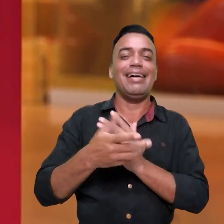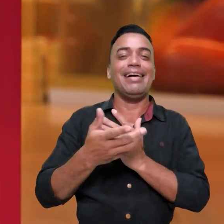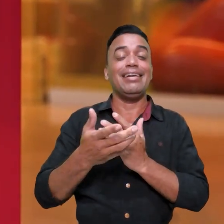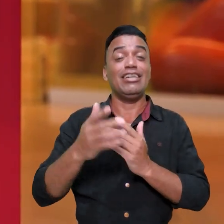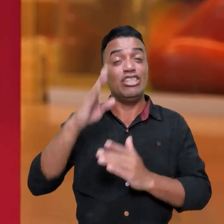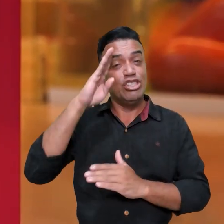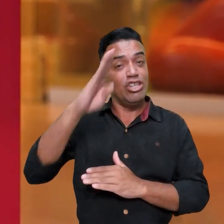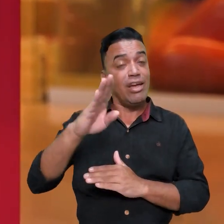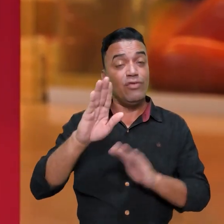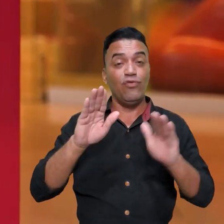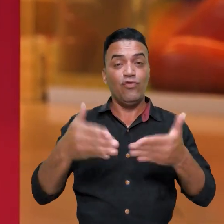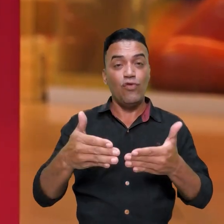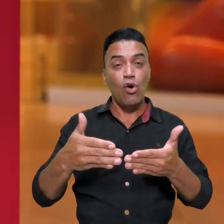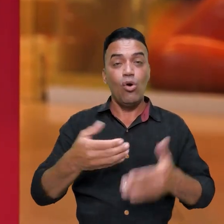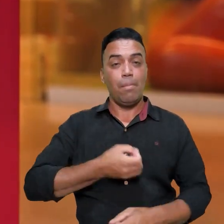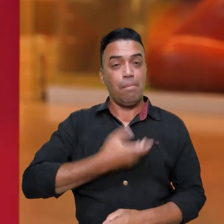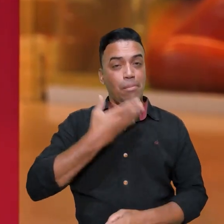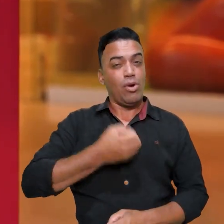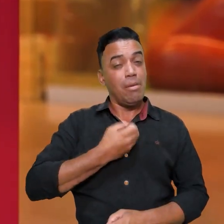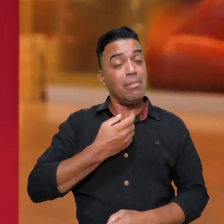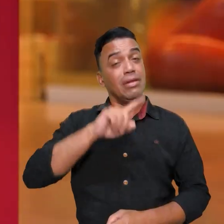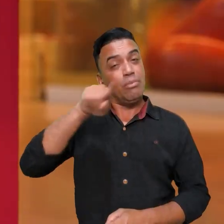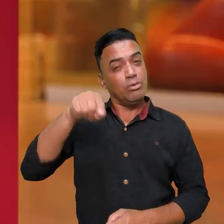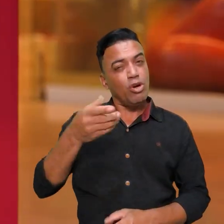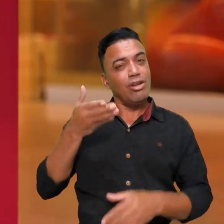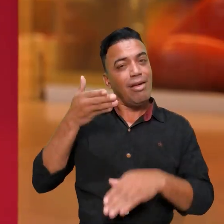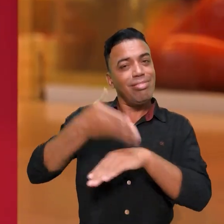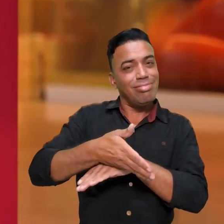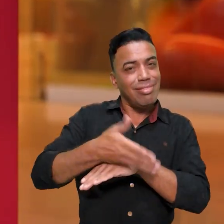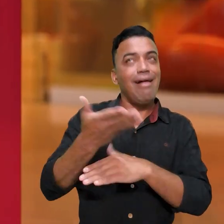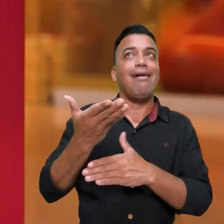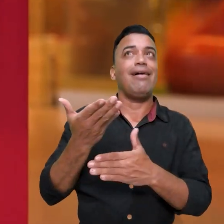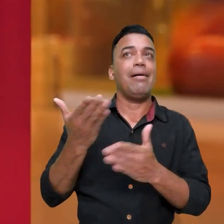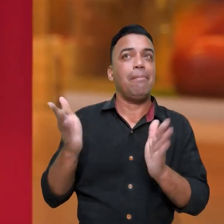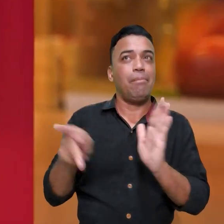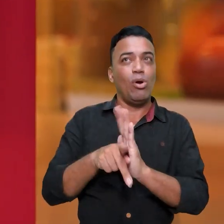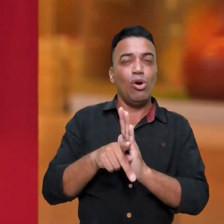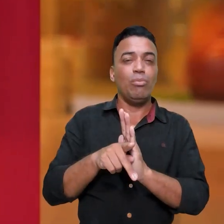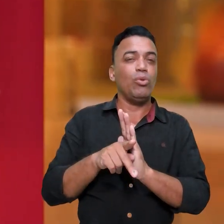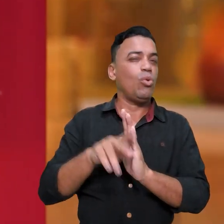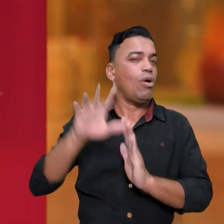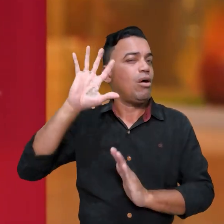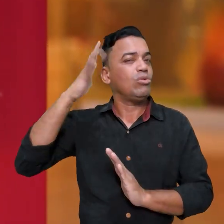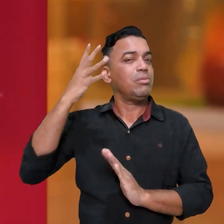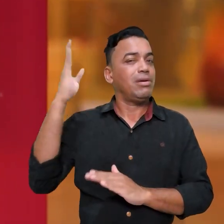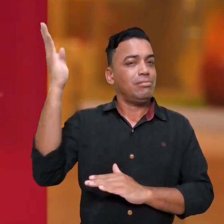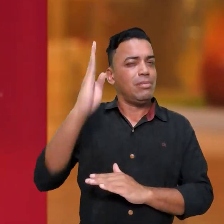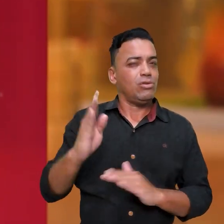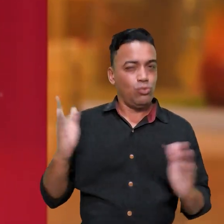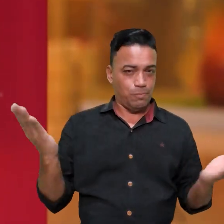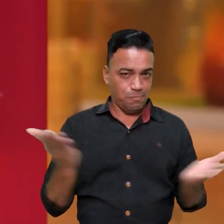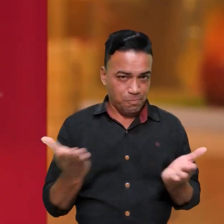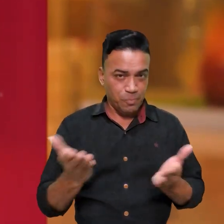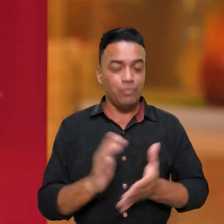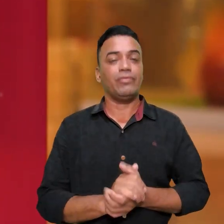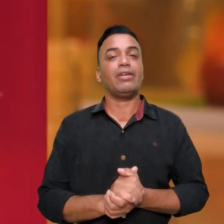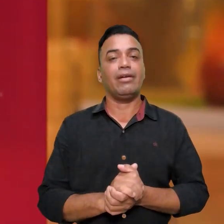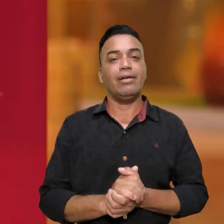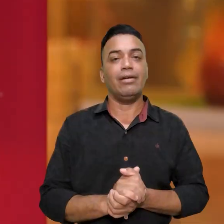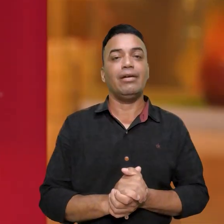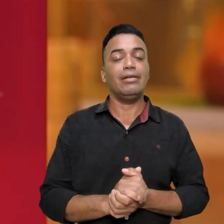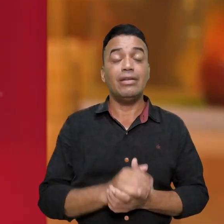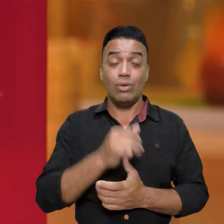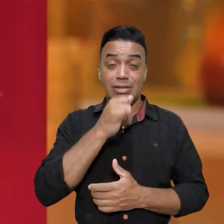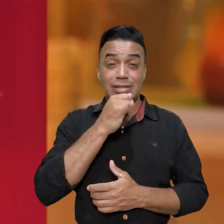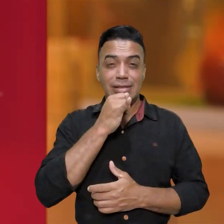diretamente ao poema, que eu acho que a gente pode entrar um pouquinho na nossa conjuntura atual do Brasil, que é o seguinte: marcha, que